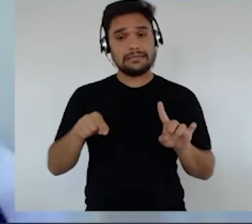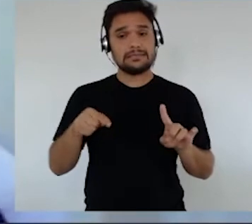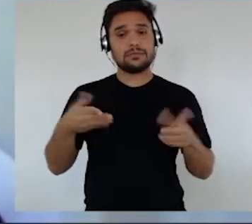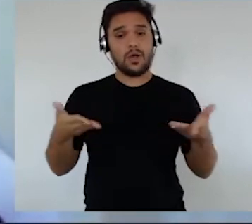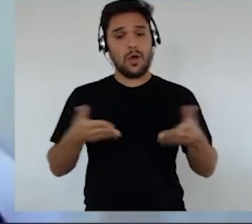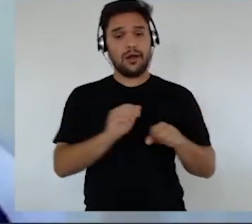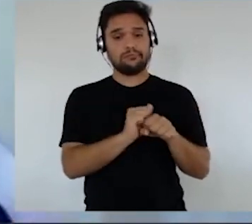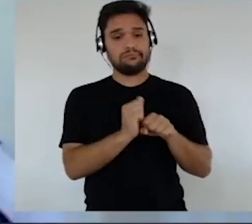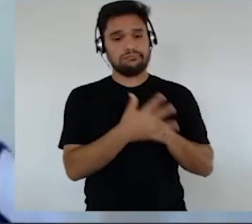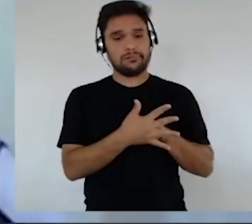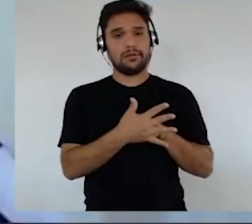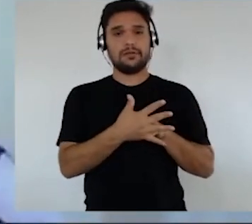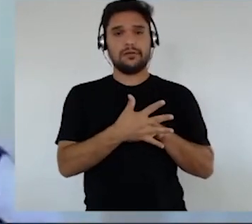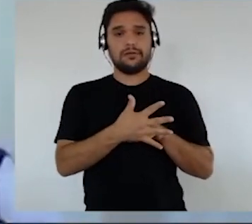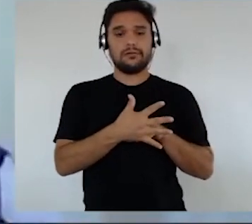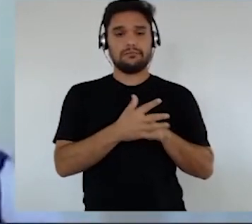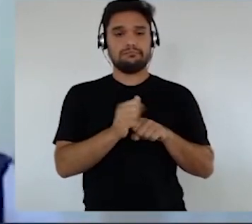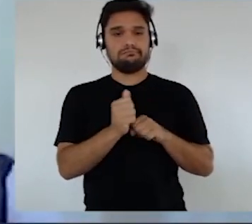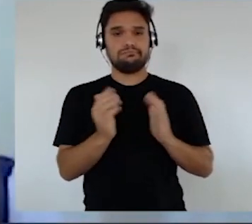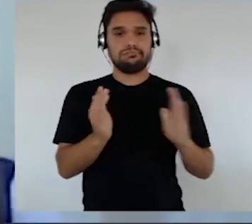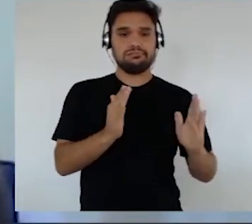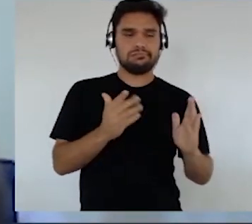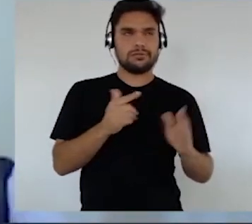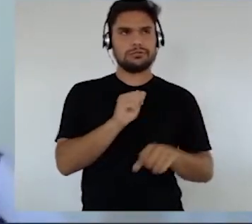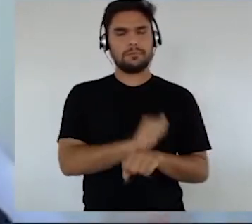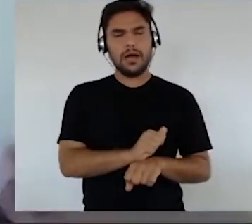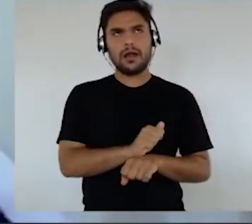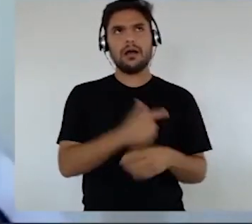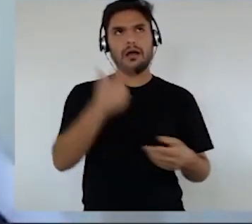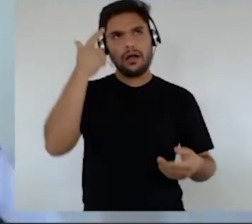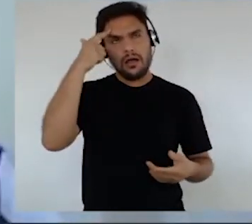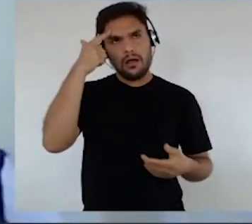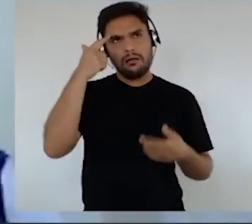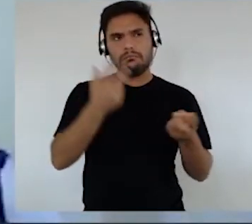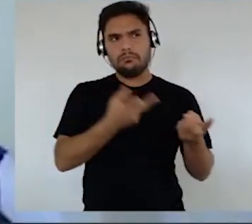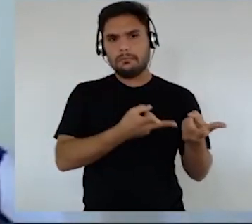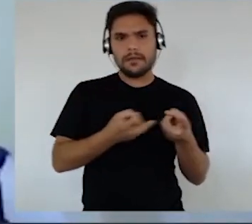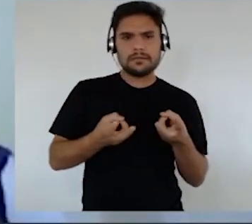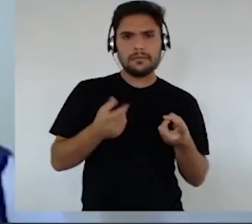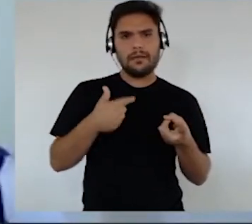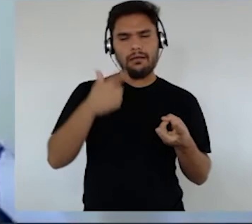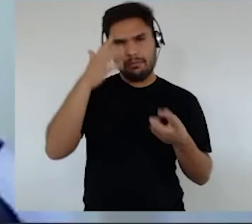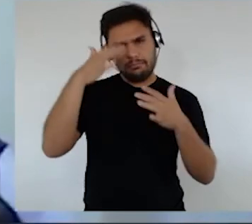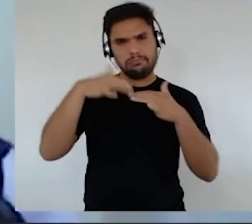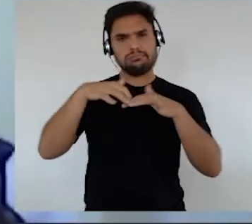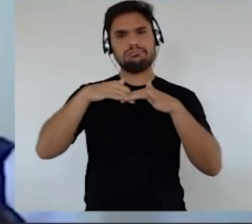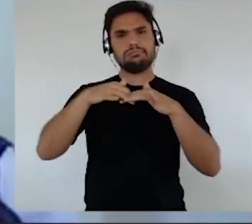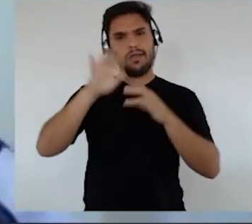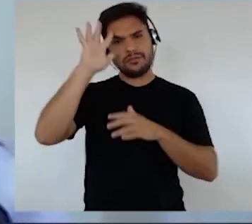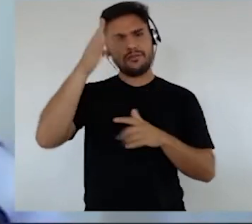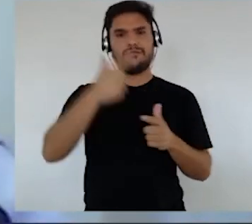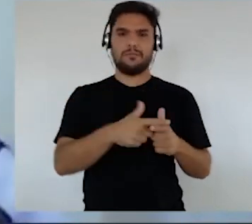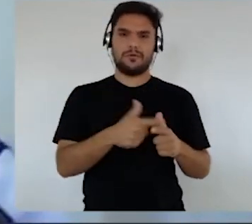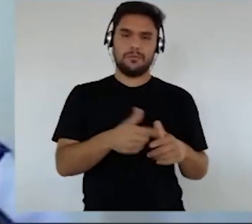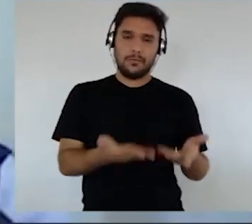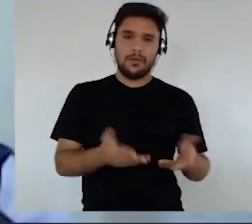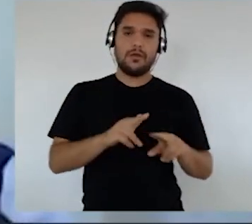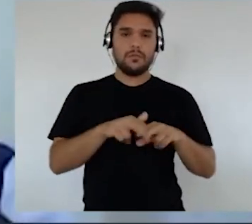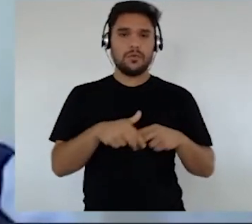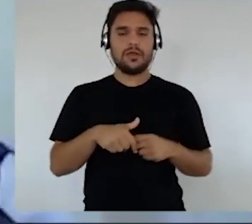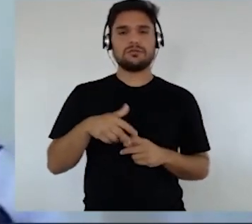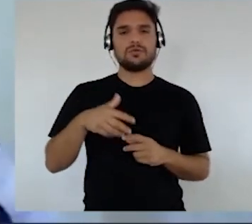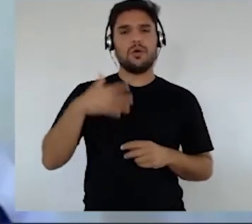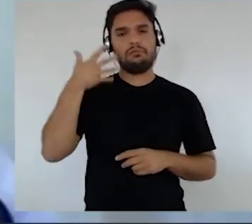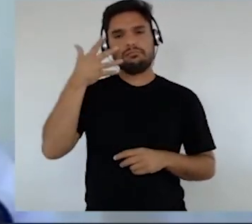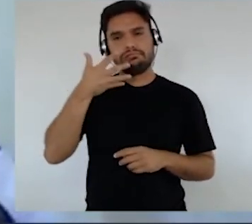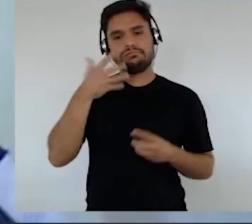teve tempo, com essa nova realidade, a gente teve tempo de parar, observar e enfrentar. Então, gente, cada uma das falas